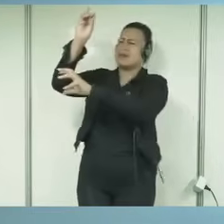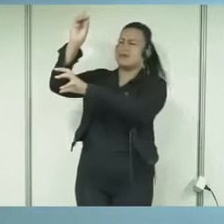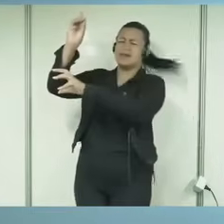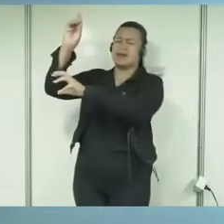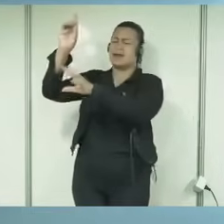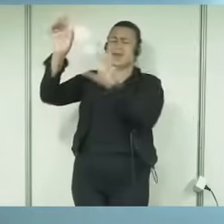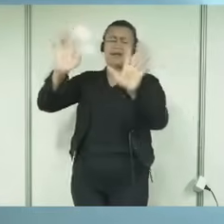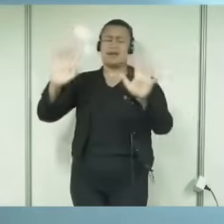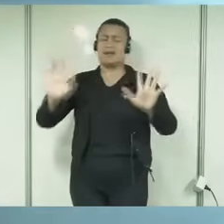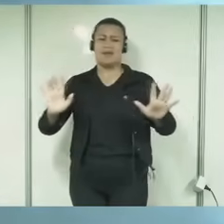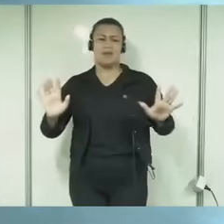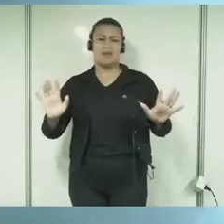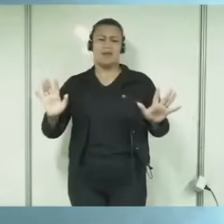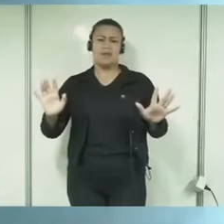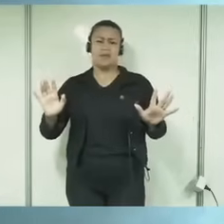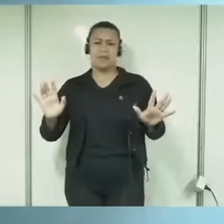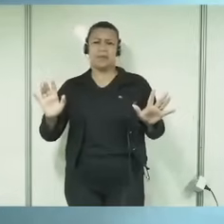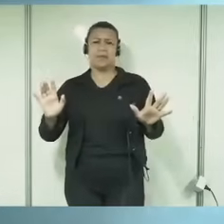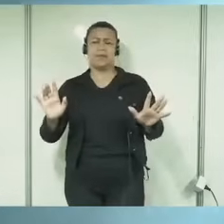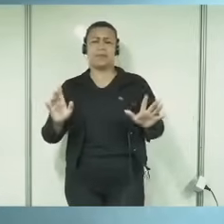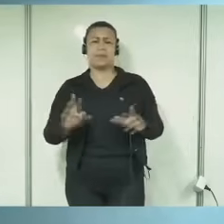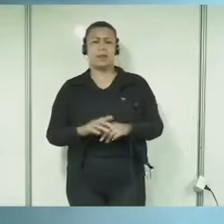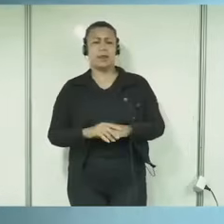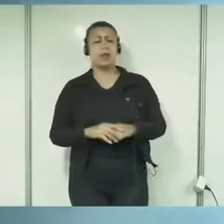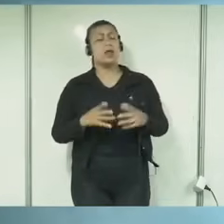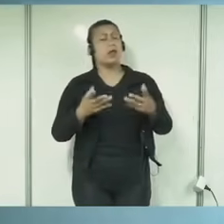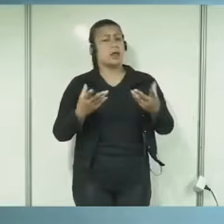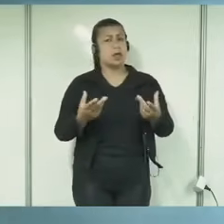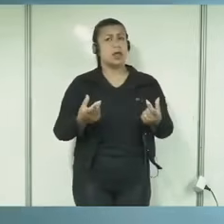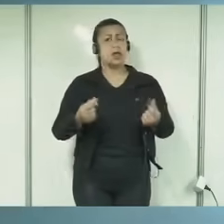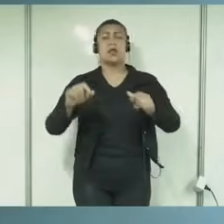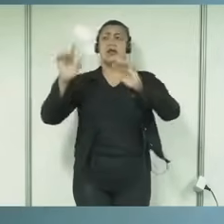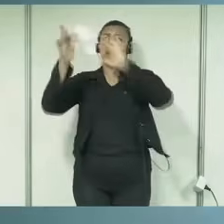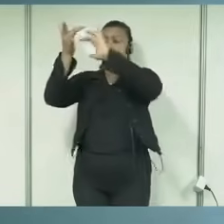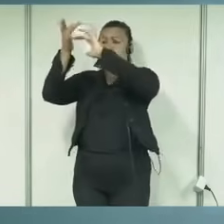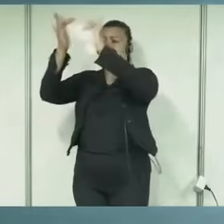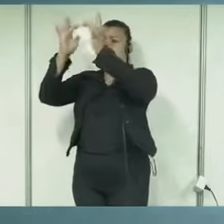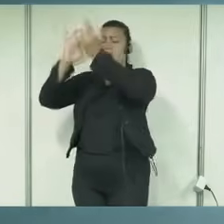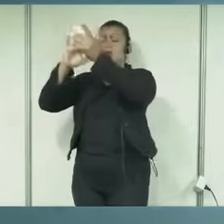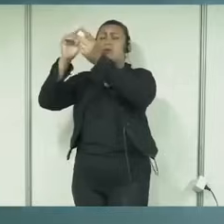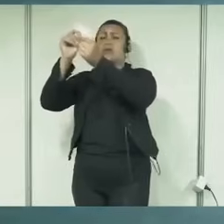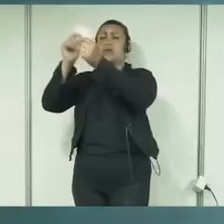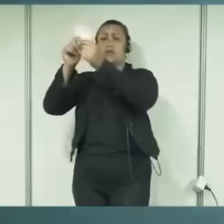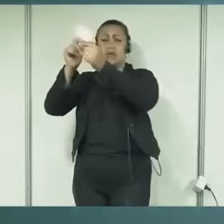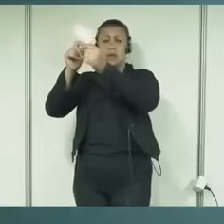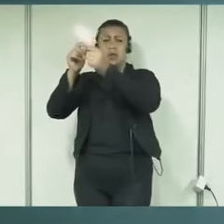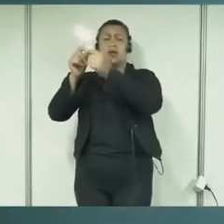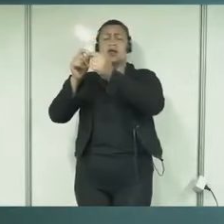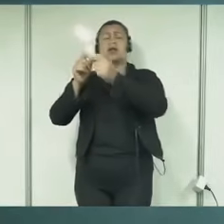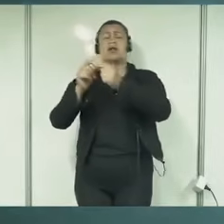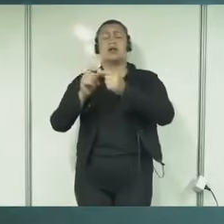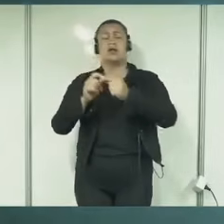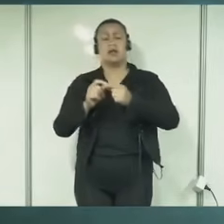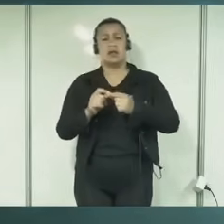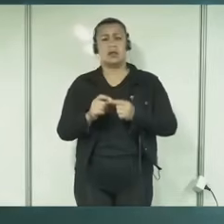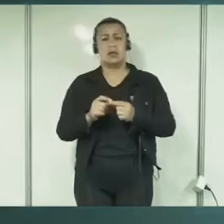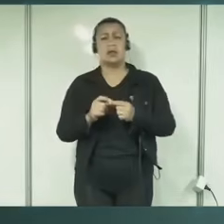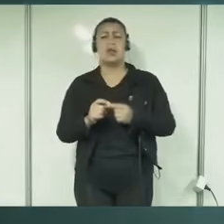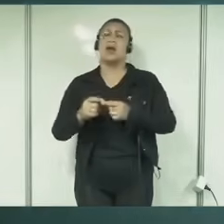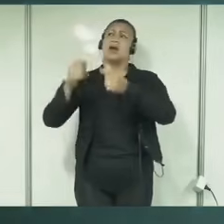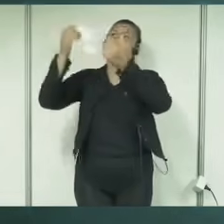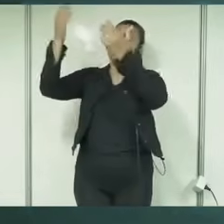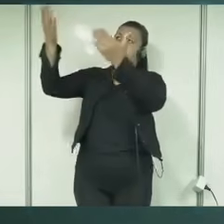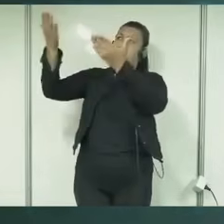isso, o que Deus faz, o que Jesus faz, é colocar-se o tempo